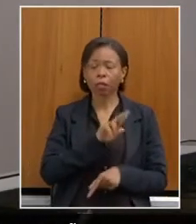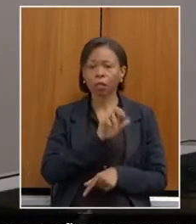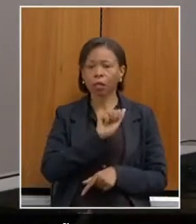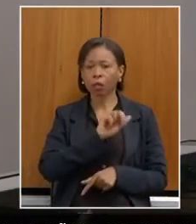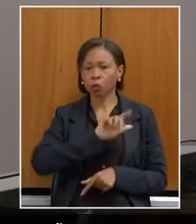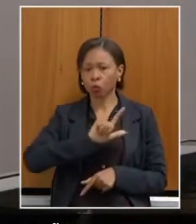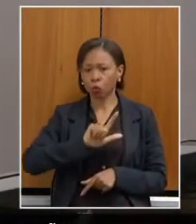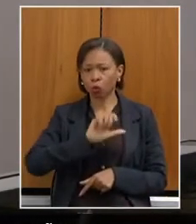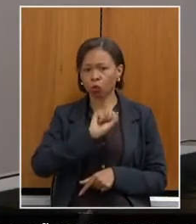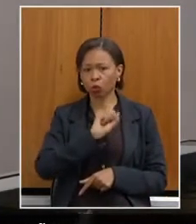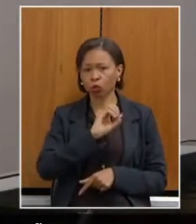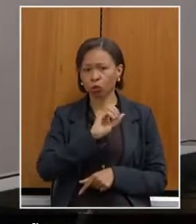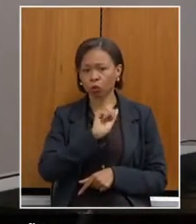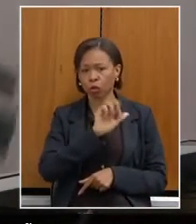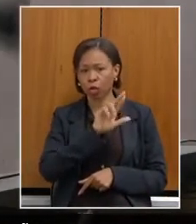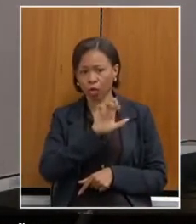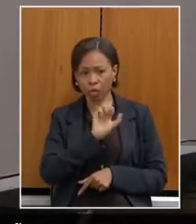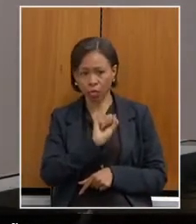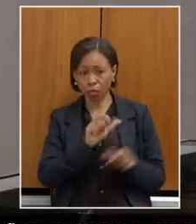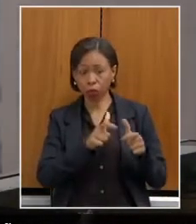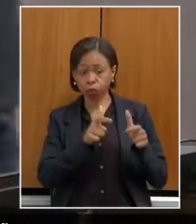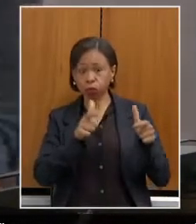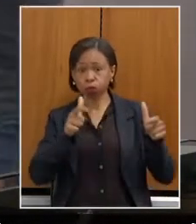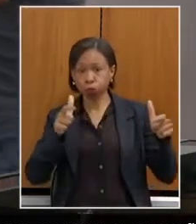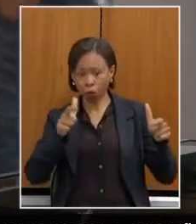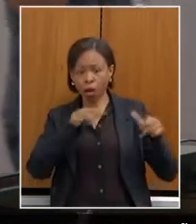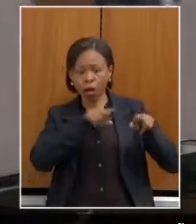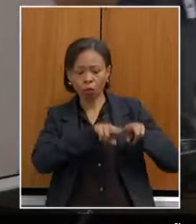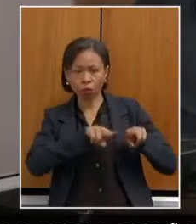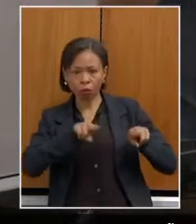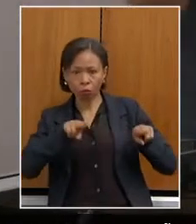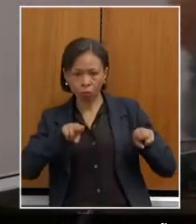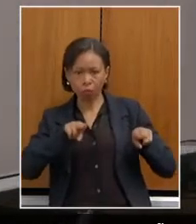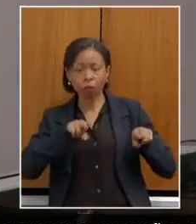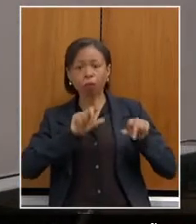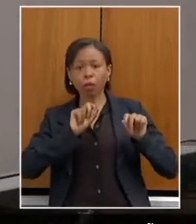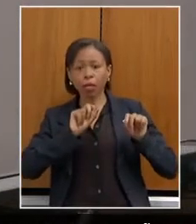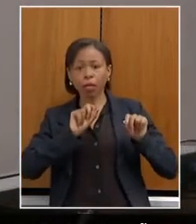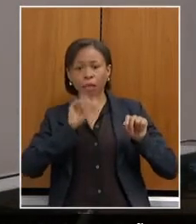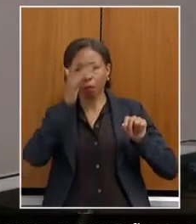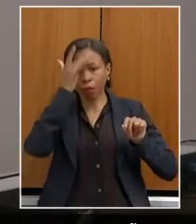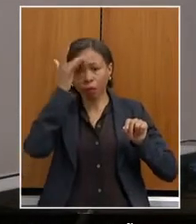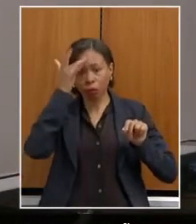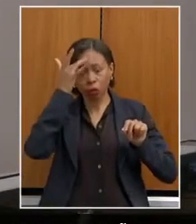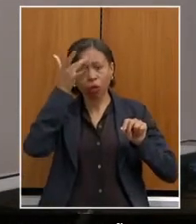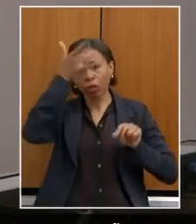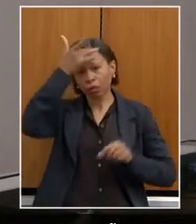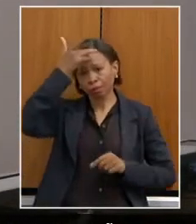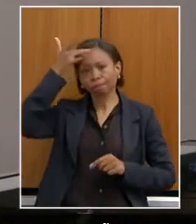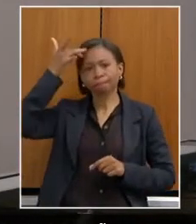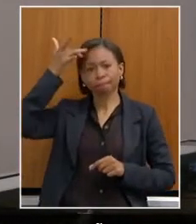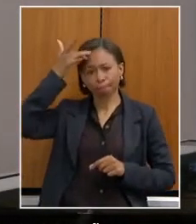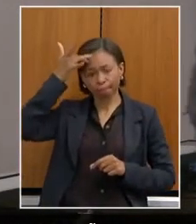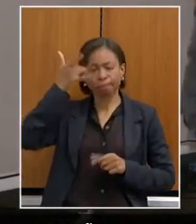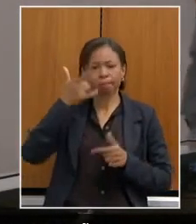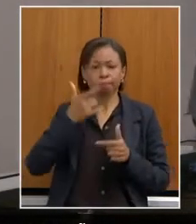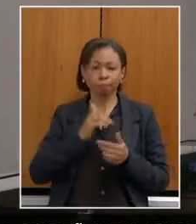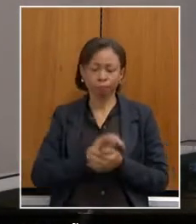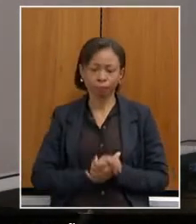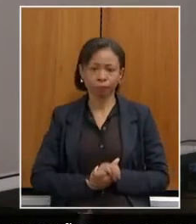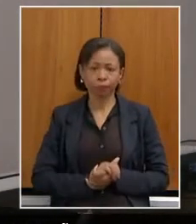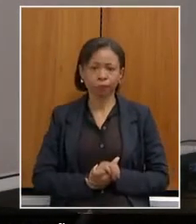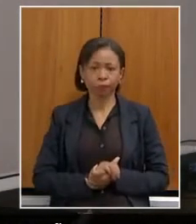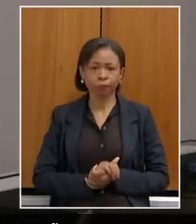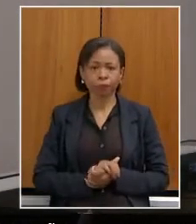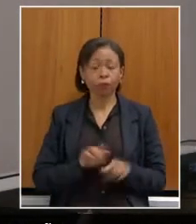para garantir atendimento aos pacientes de saúde mental. E o Agarrade, além da pintura da unidade, a obra da instalação do